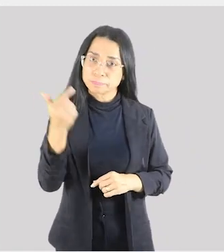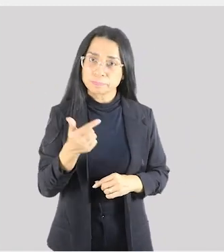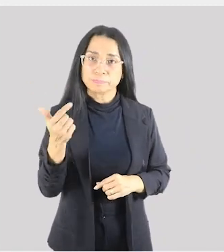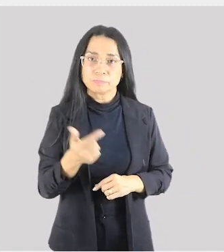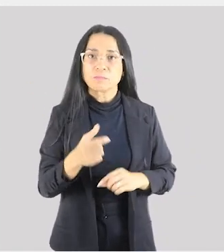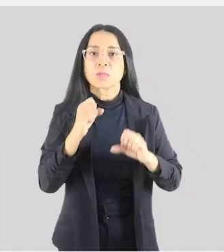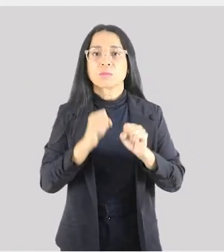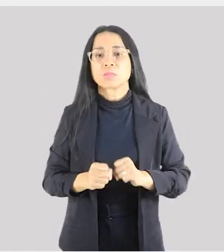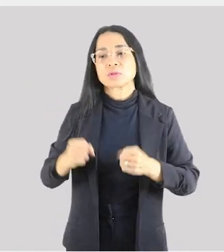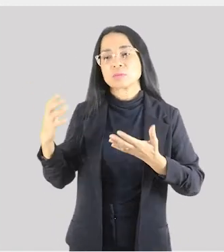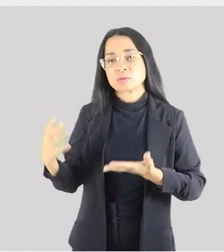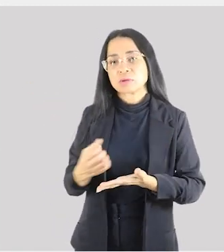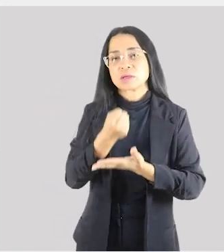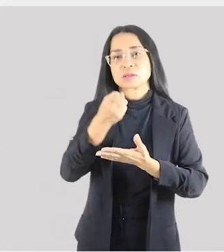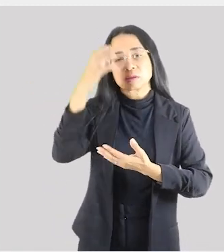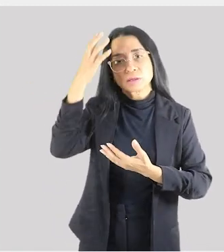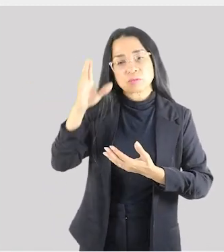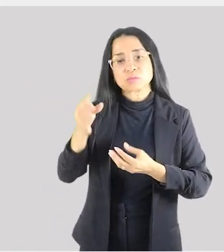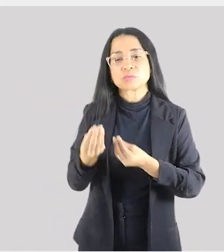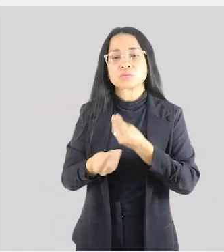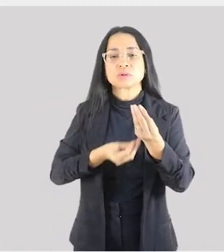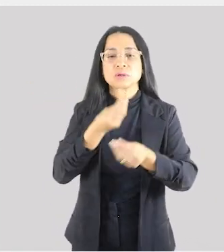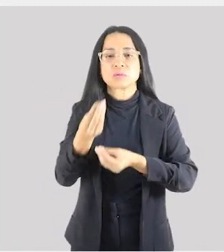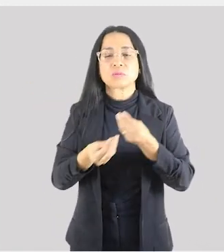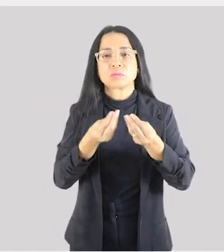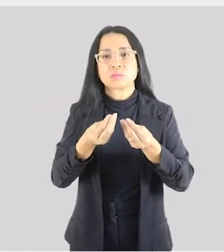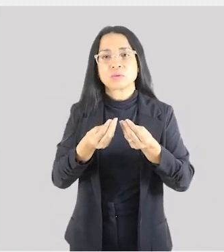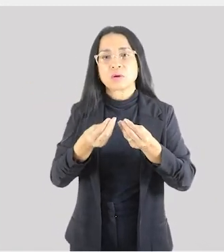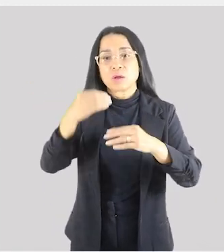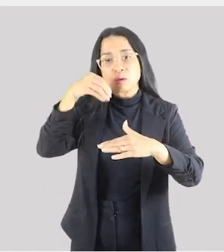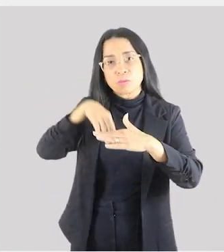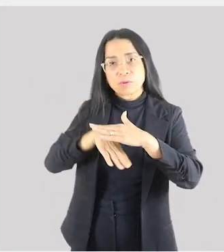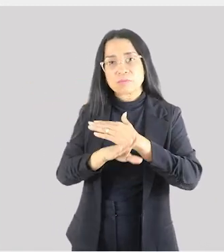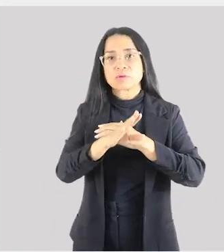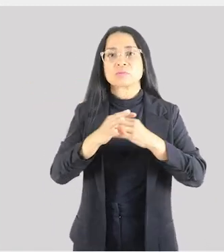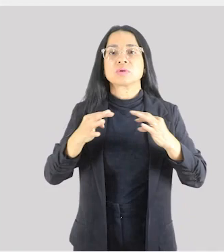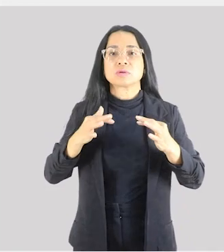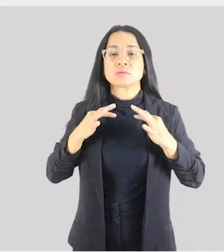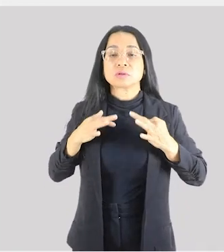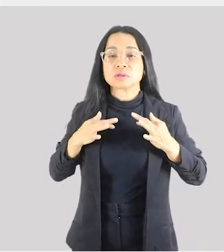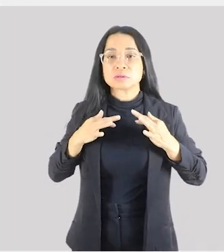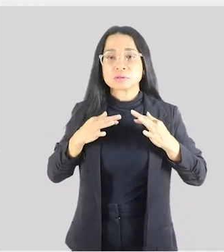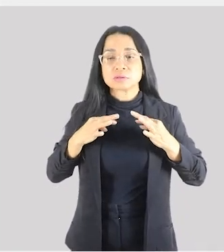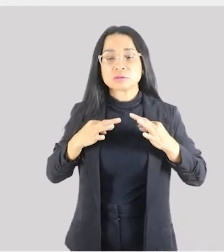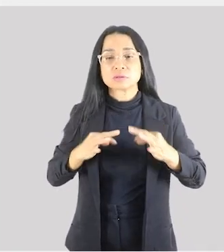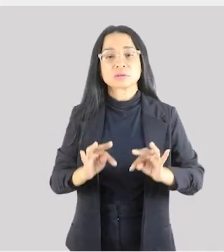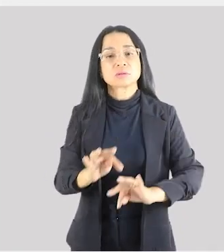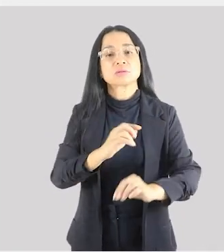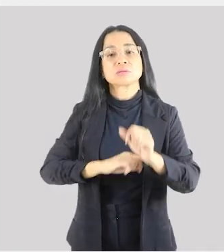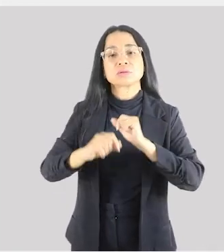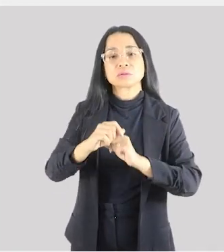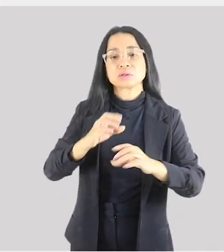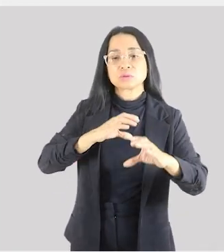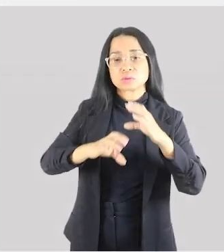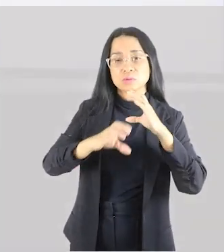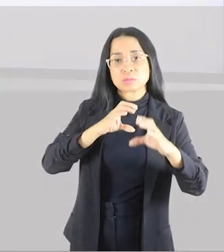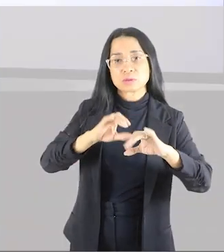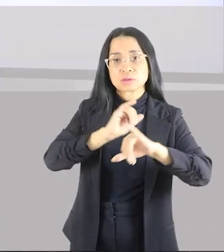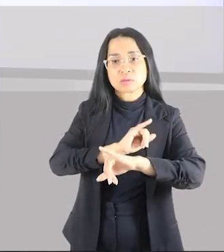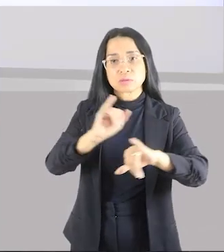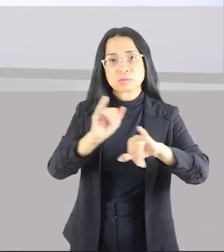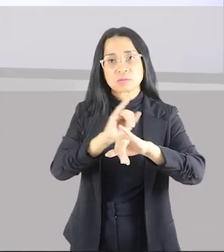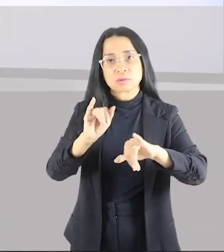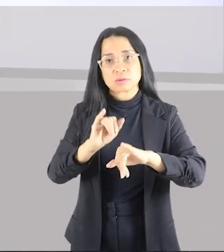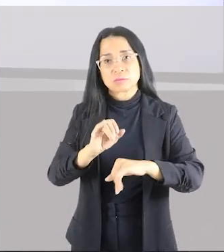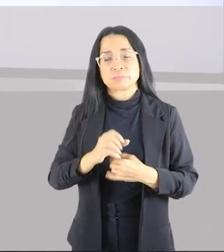podemos resgatar a cultura através do investimento nas tecnologias de comunicação e informação. Se